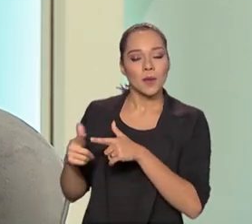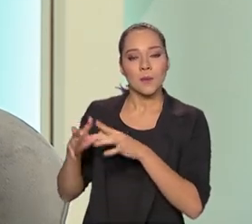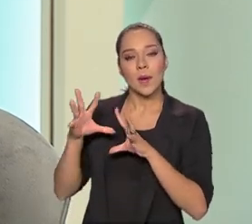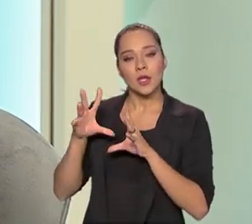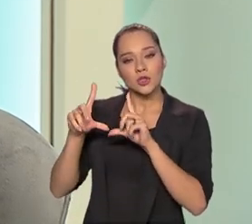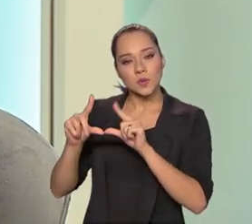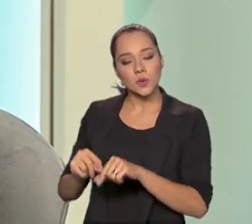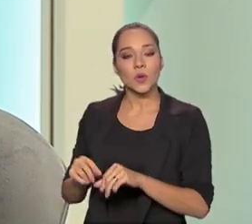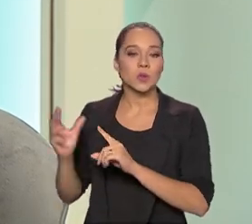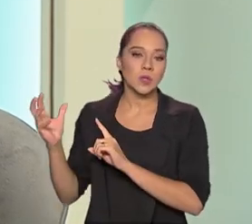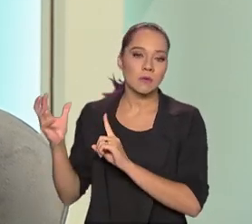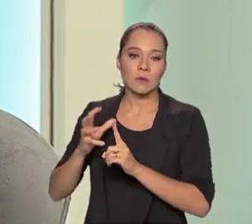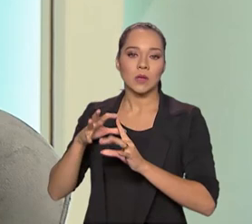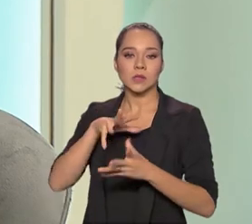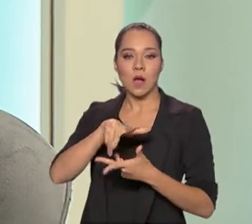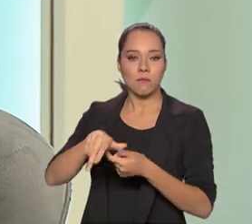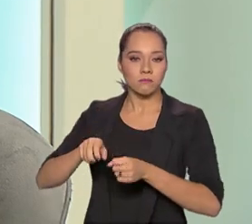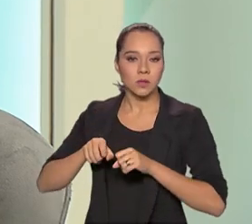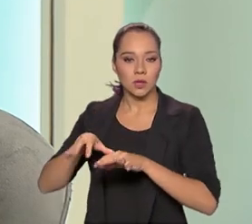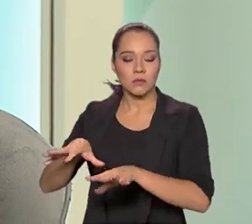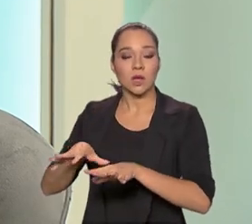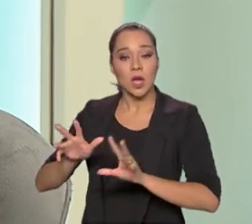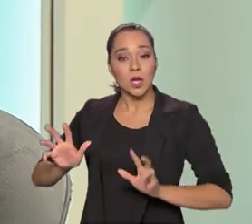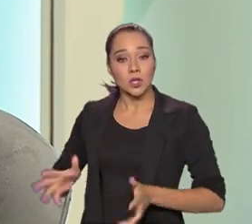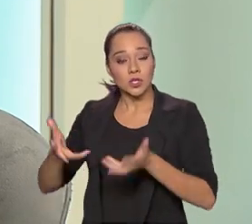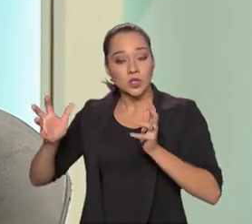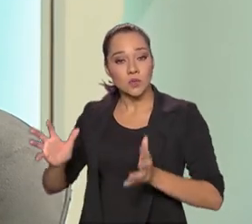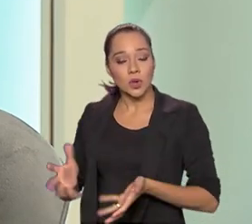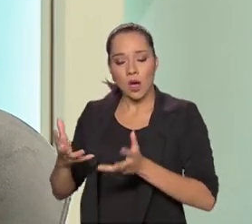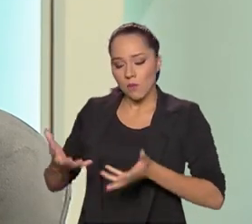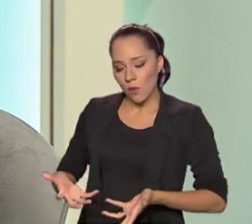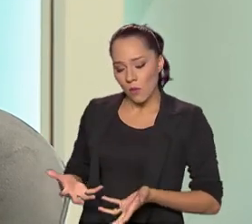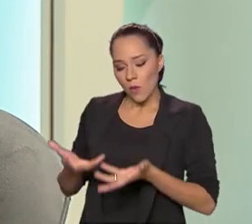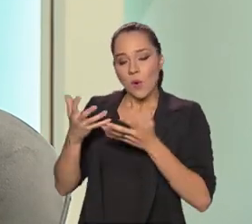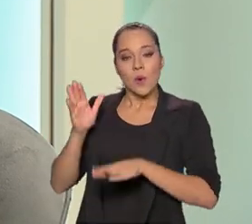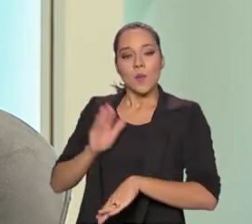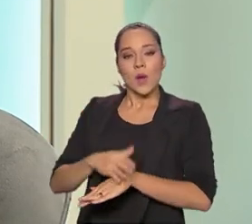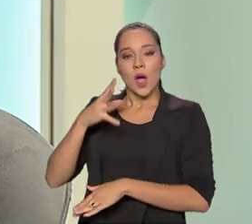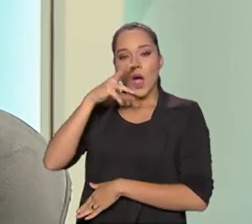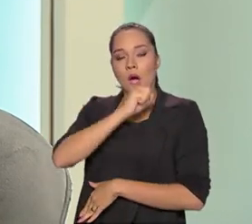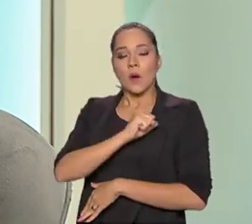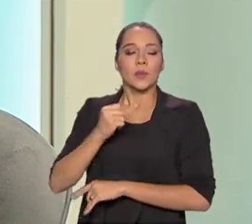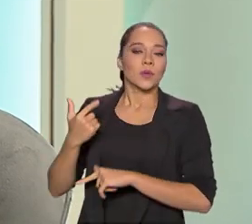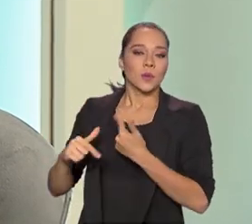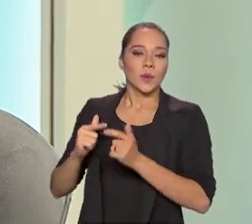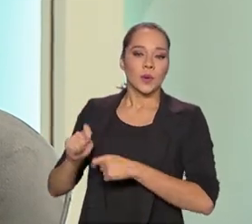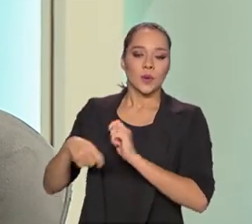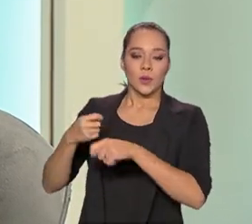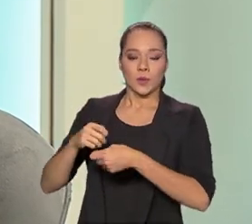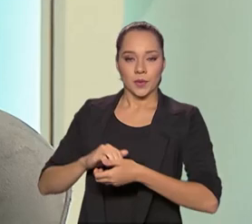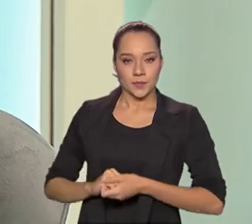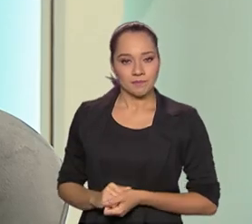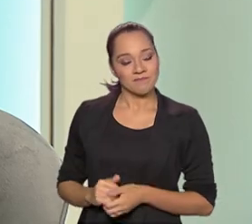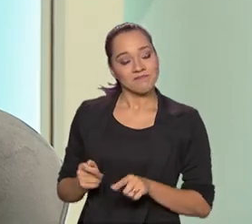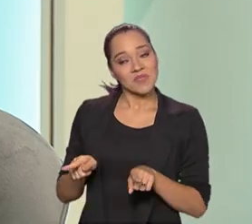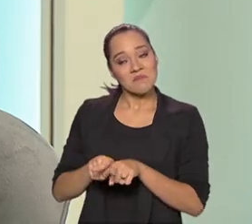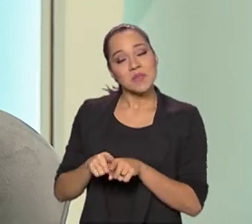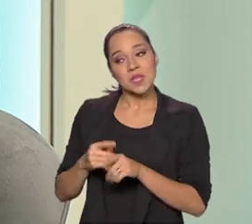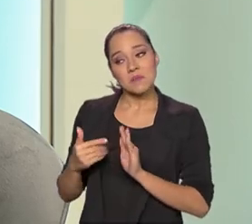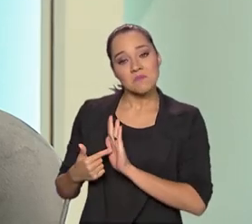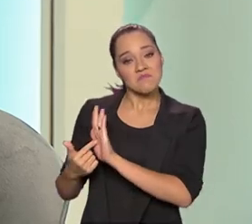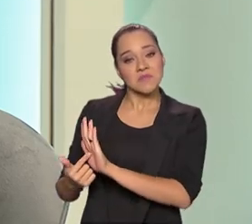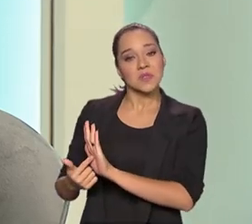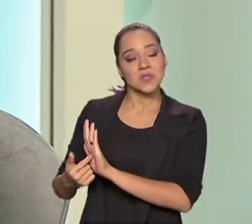amenizar os efeitos da pandemia e estimular uma recuperação mais rápida da atividade econômica, e que se refletiu